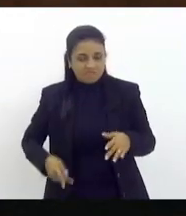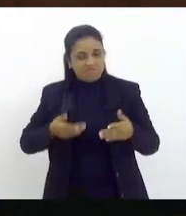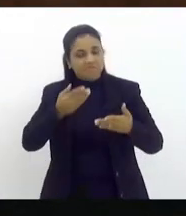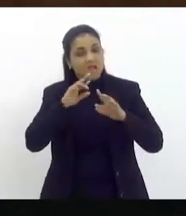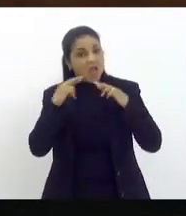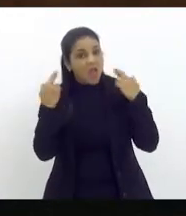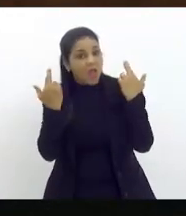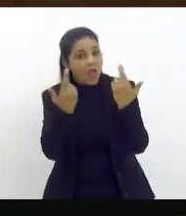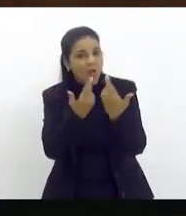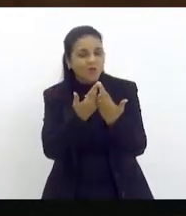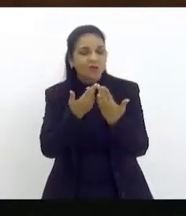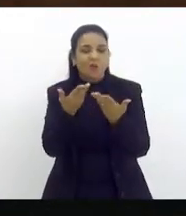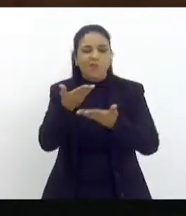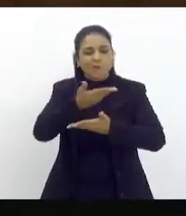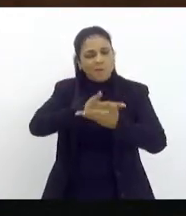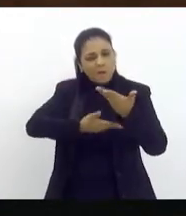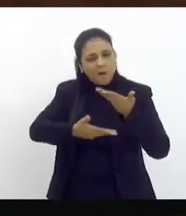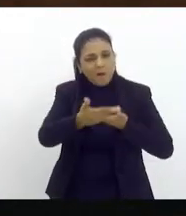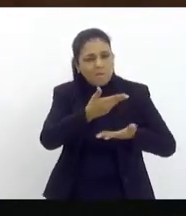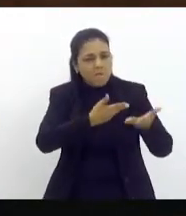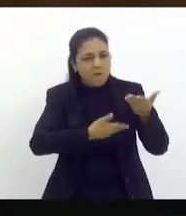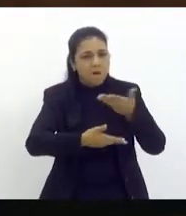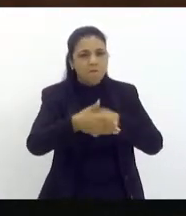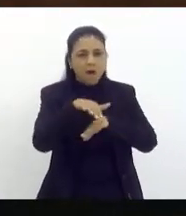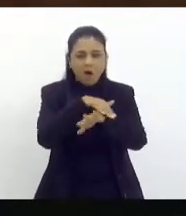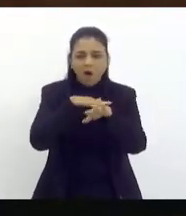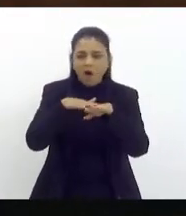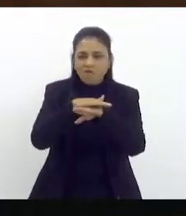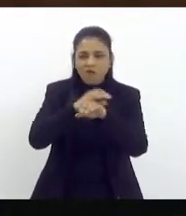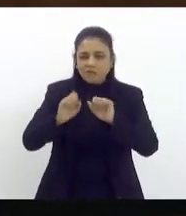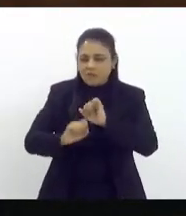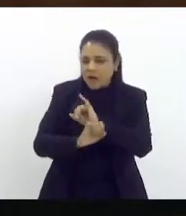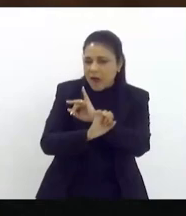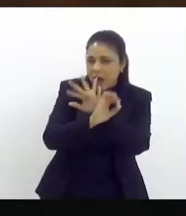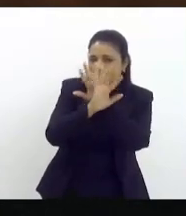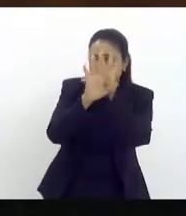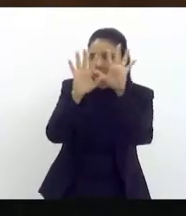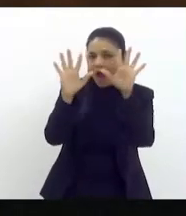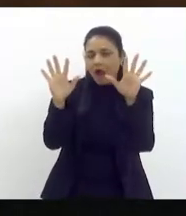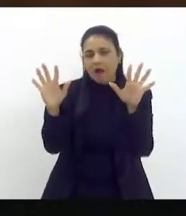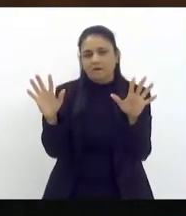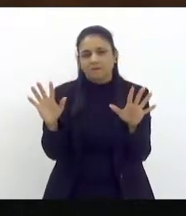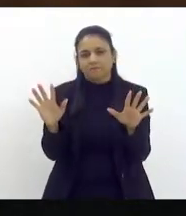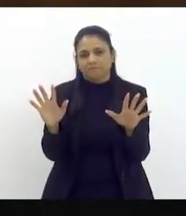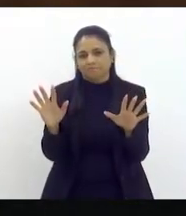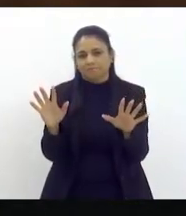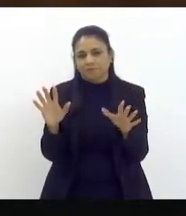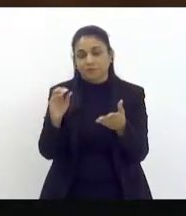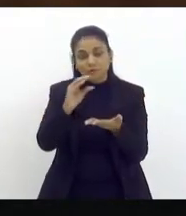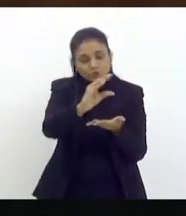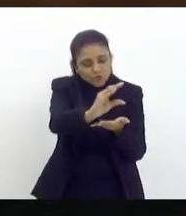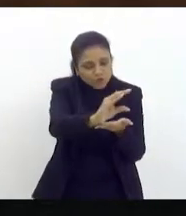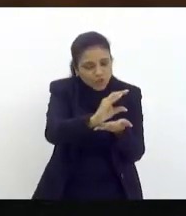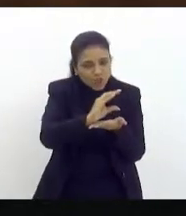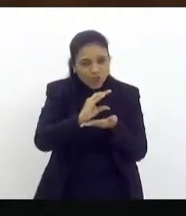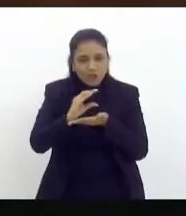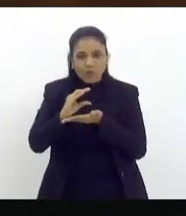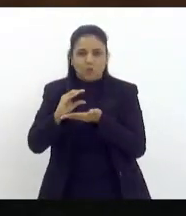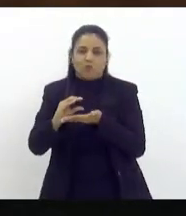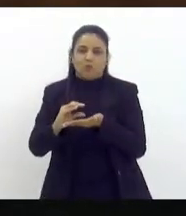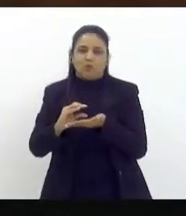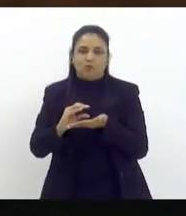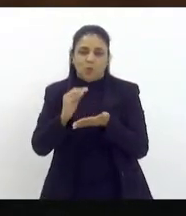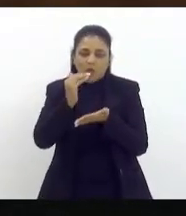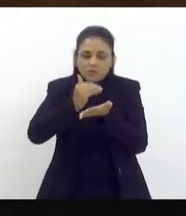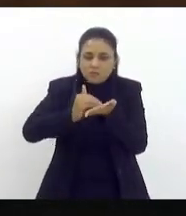uma outra conversa com mais transparência sobre a questão dos recursos pertinentes